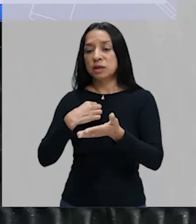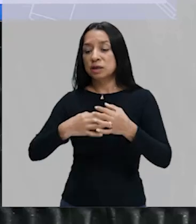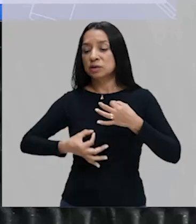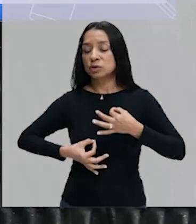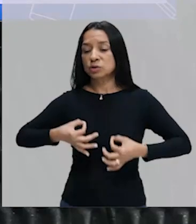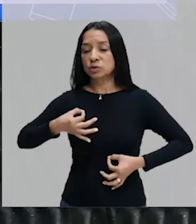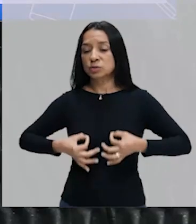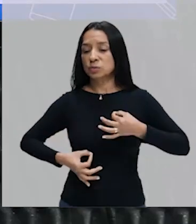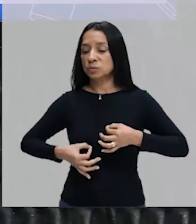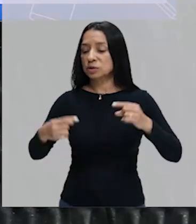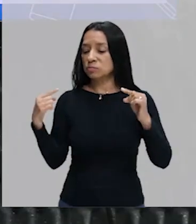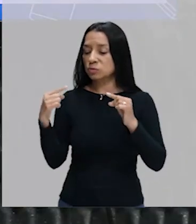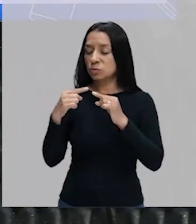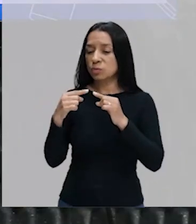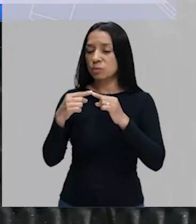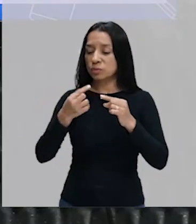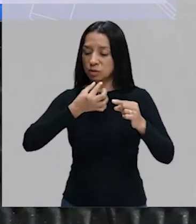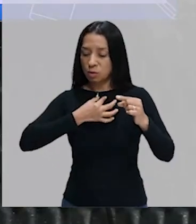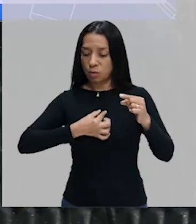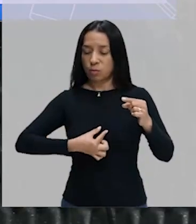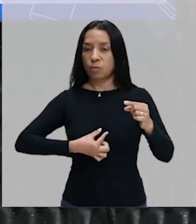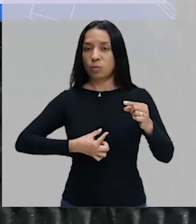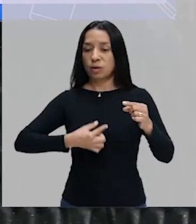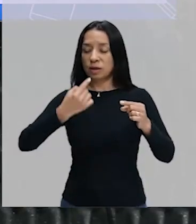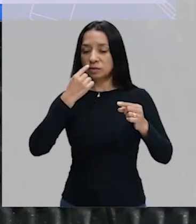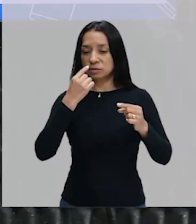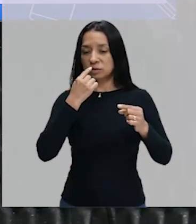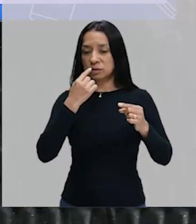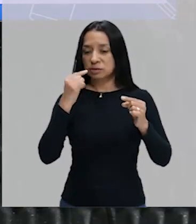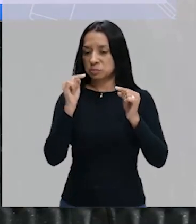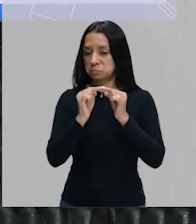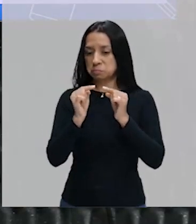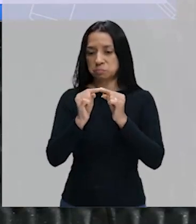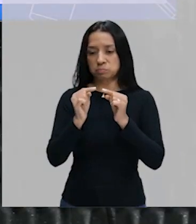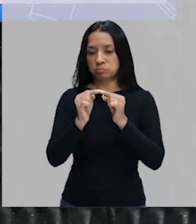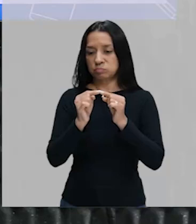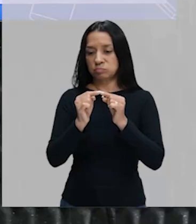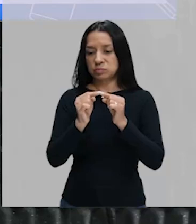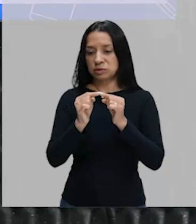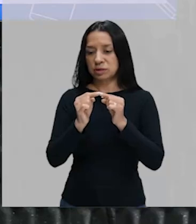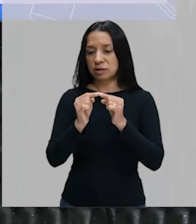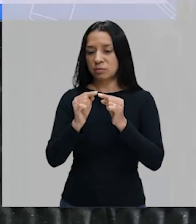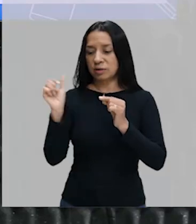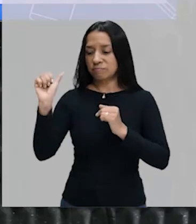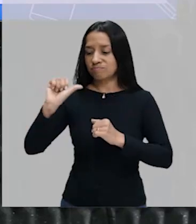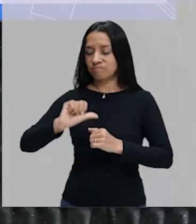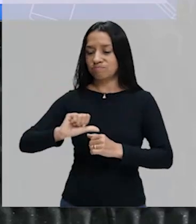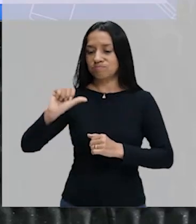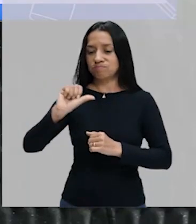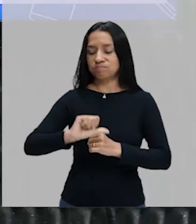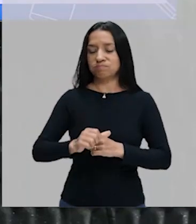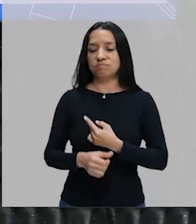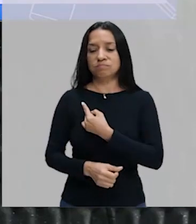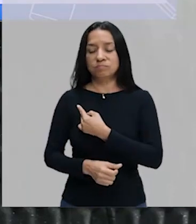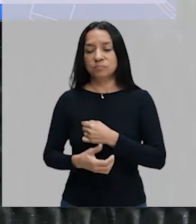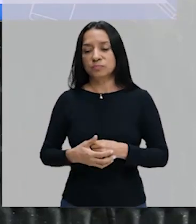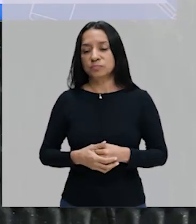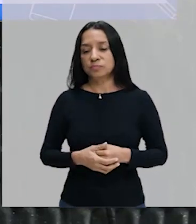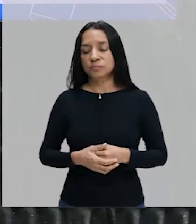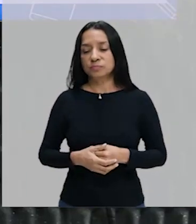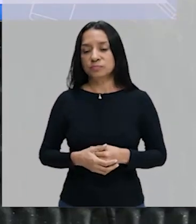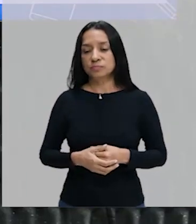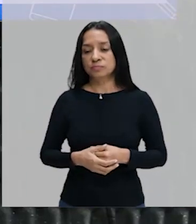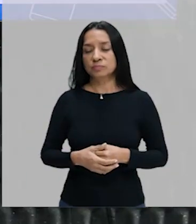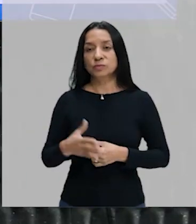é cafonérrimo. Então assim, colocou uma piadinha, mas o mais importante é que ele trouxe essa informação, que no